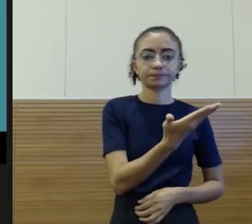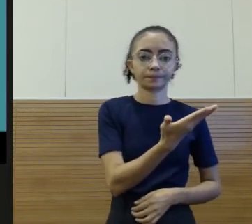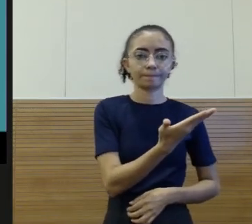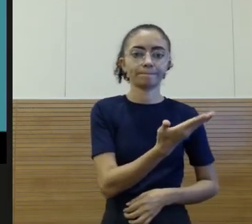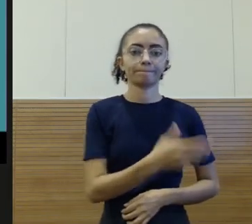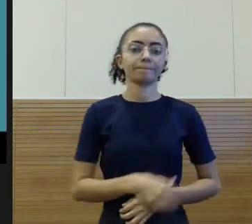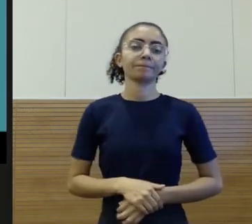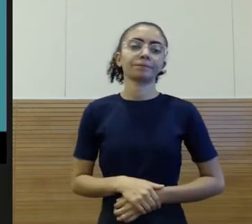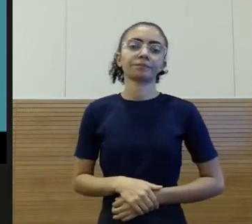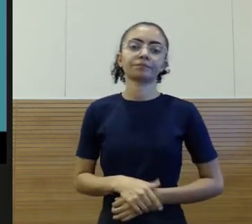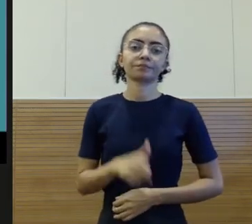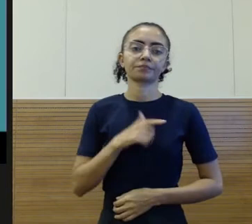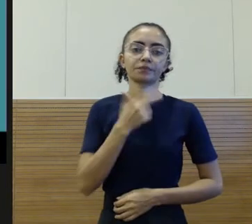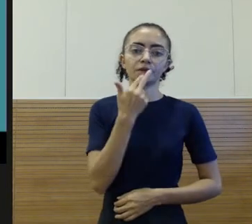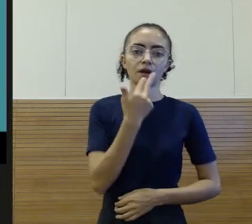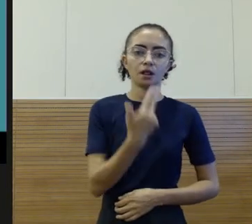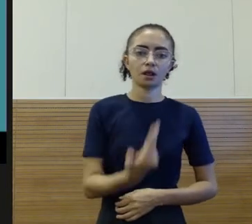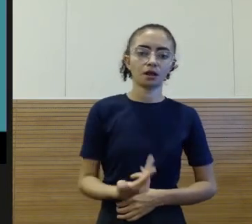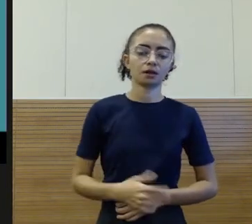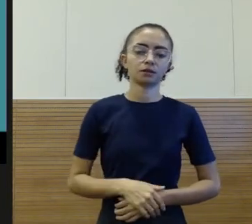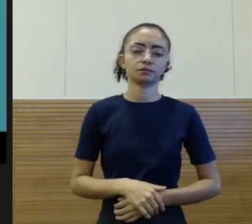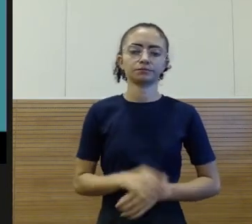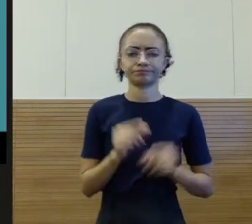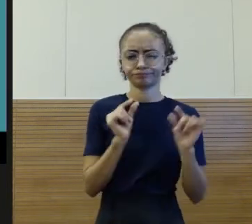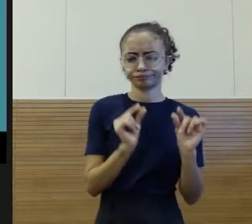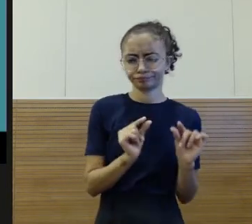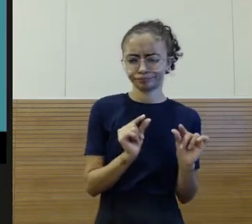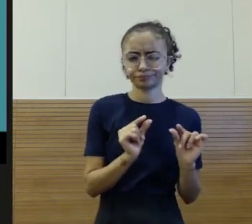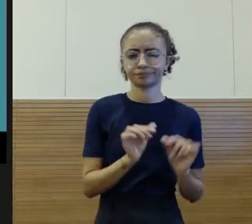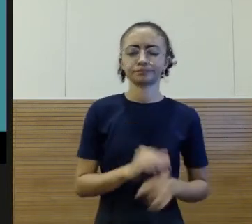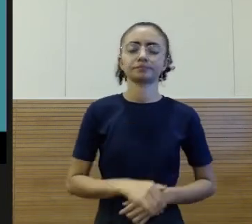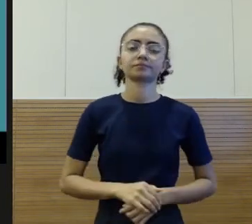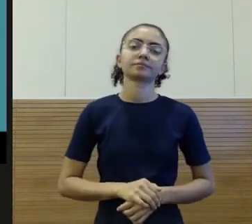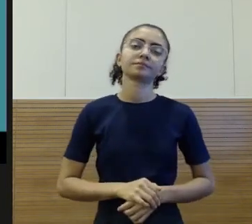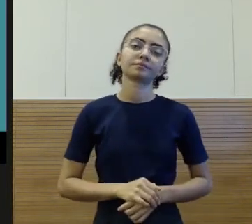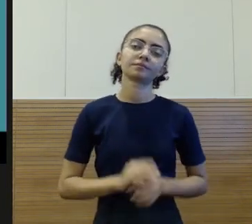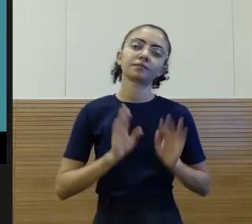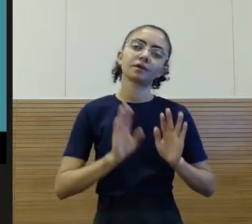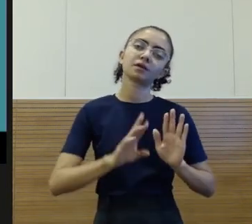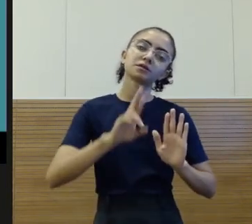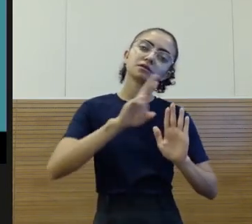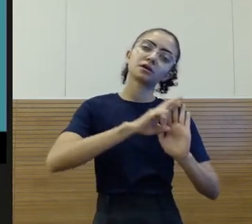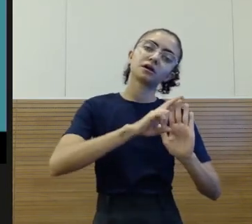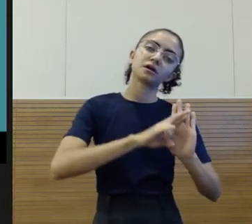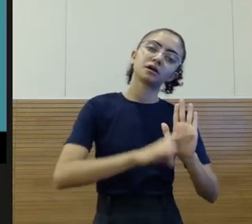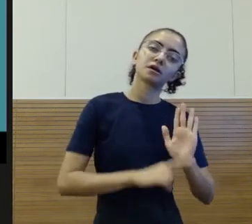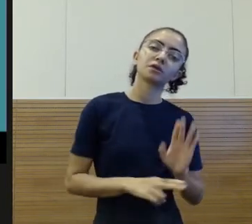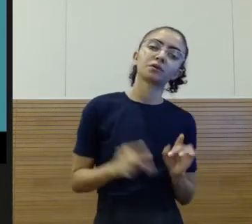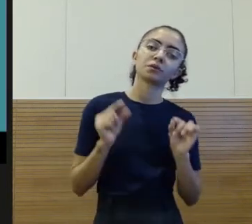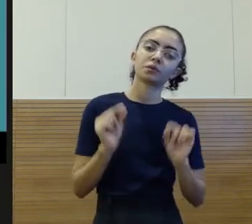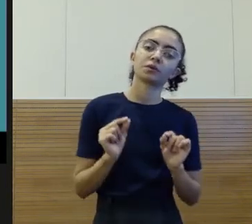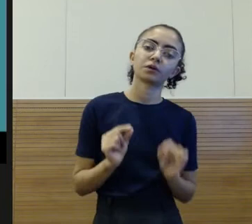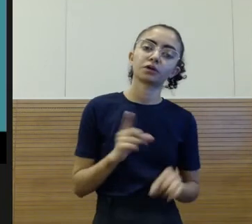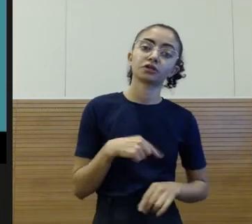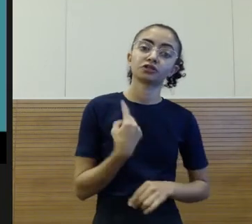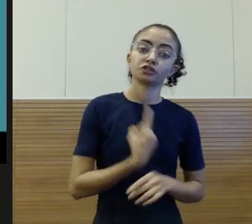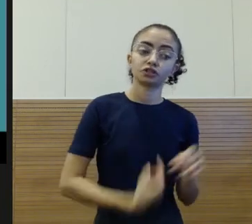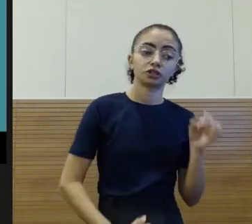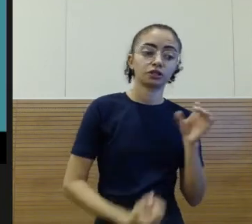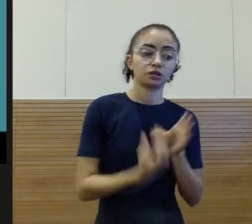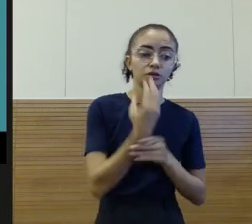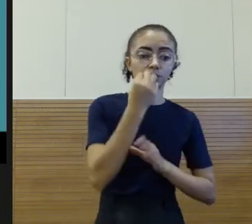primeiro está em inglês, está um pouquinho pequeno, mas a norma é que estamos fazendo uma metodologia que